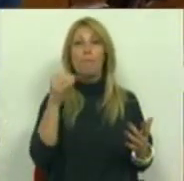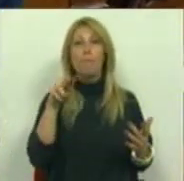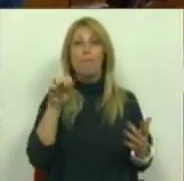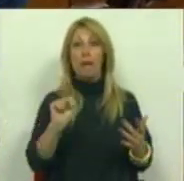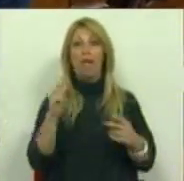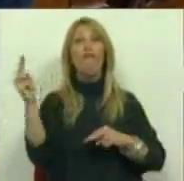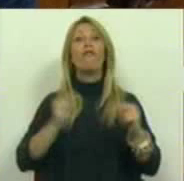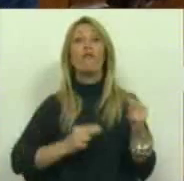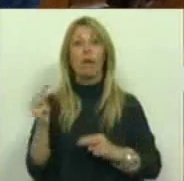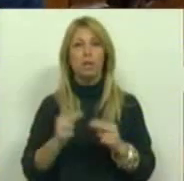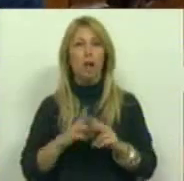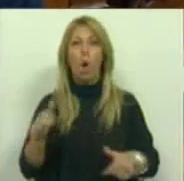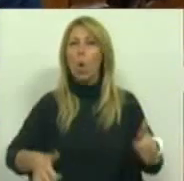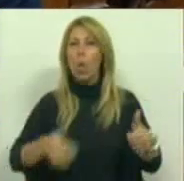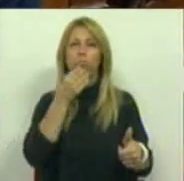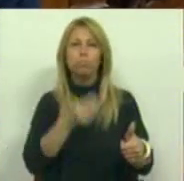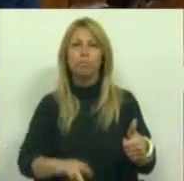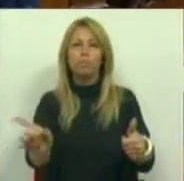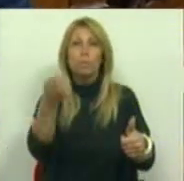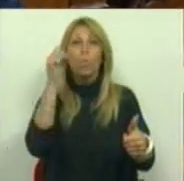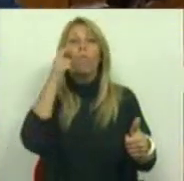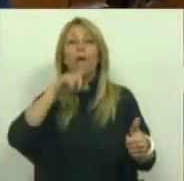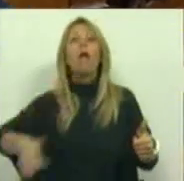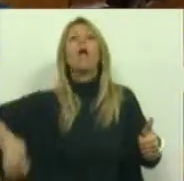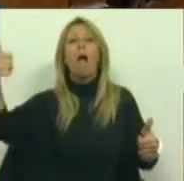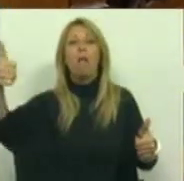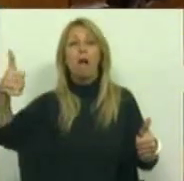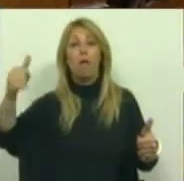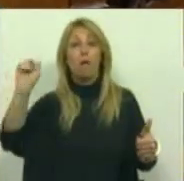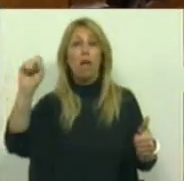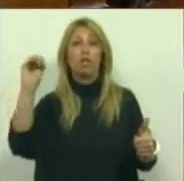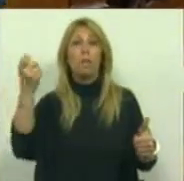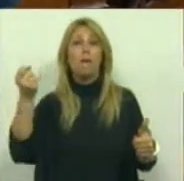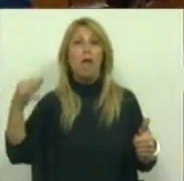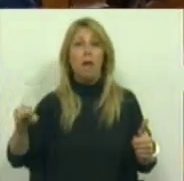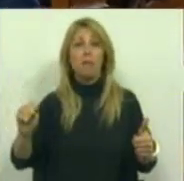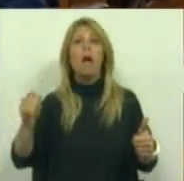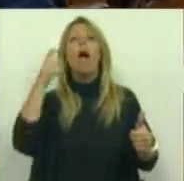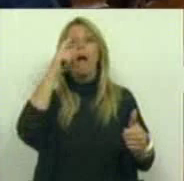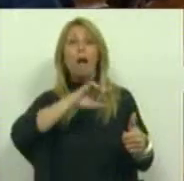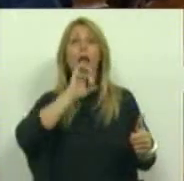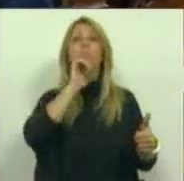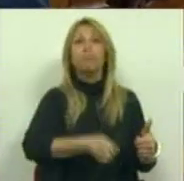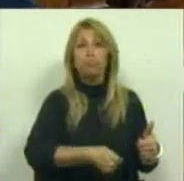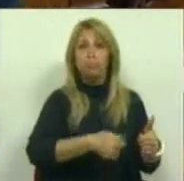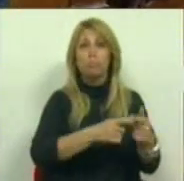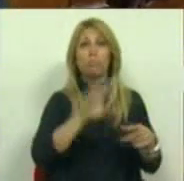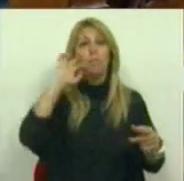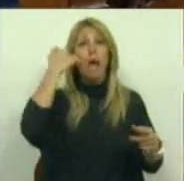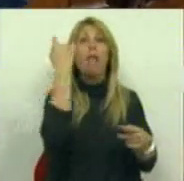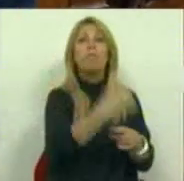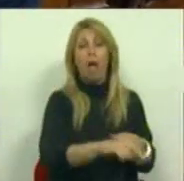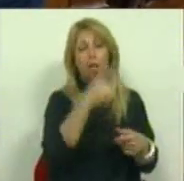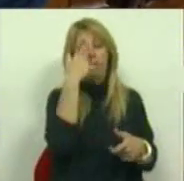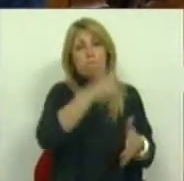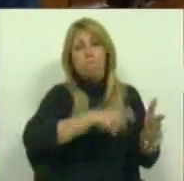concorrência desleal que ganham sempre as SGPS e perdem sempre os contribuintes. E por isso dizer que se